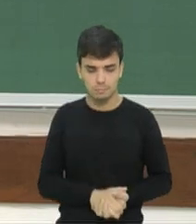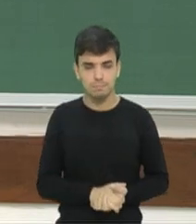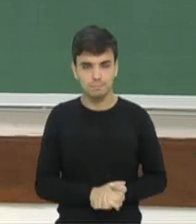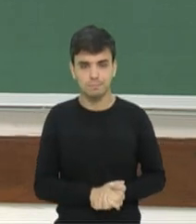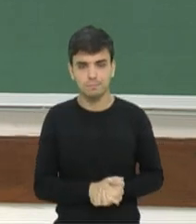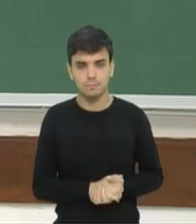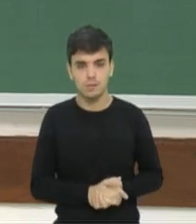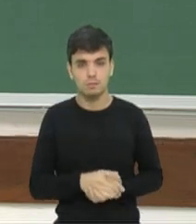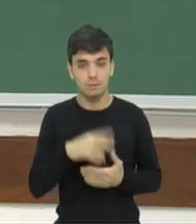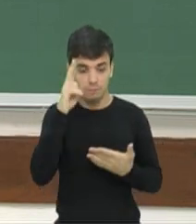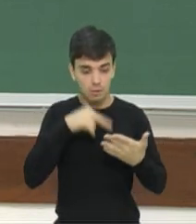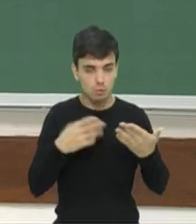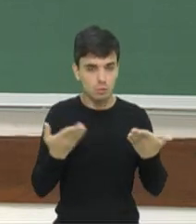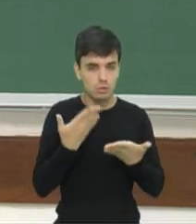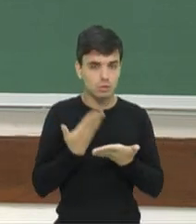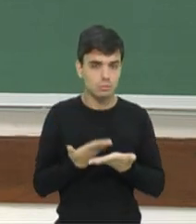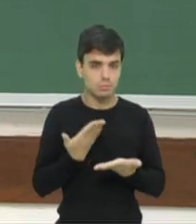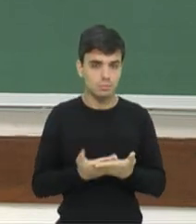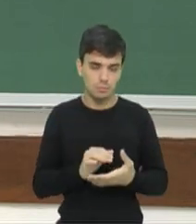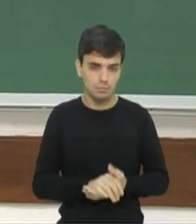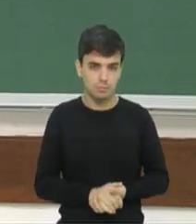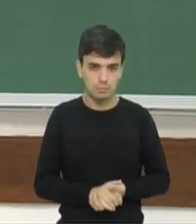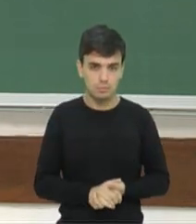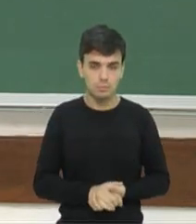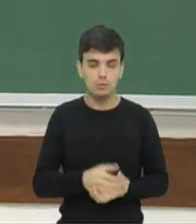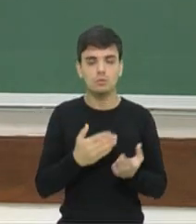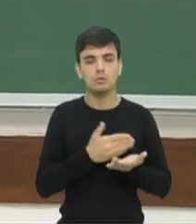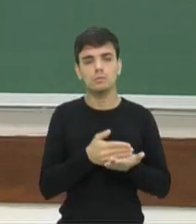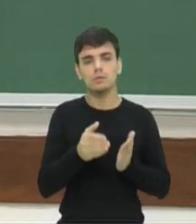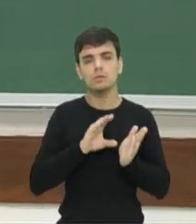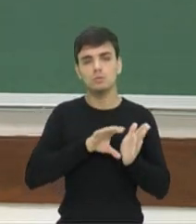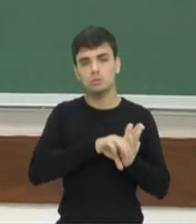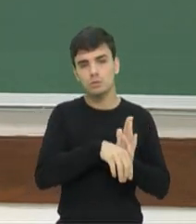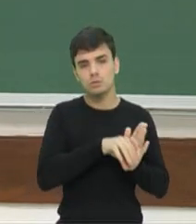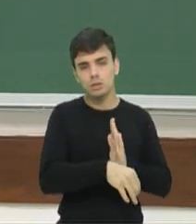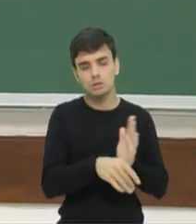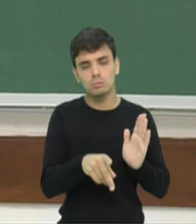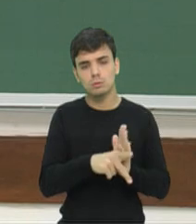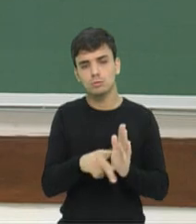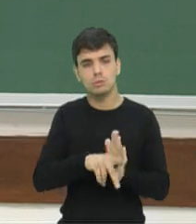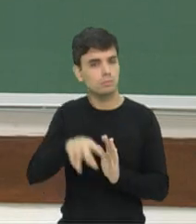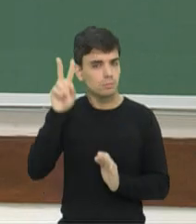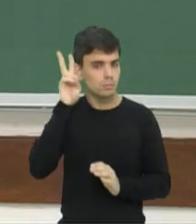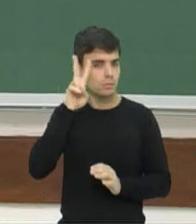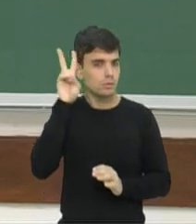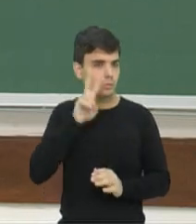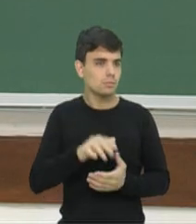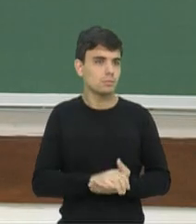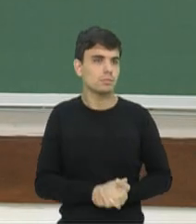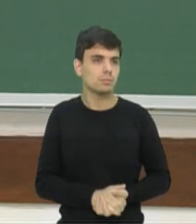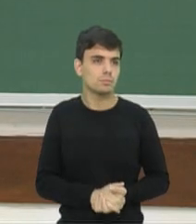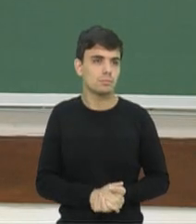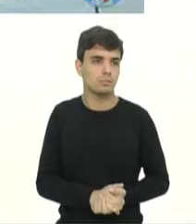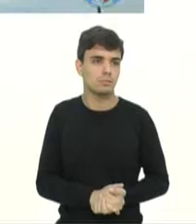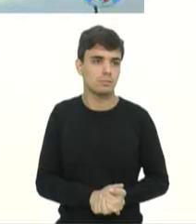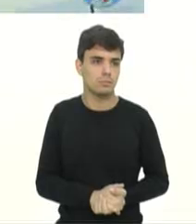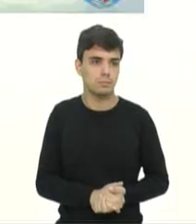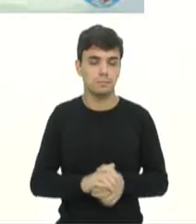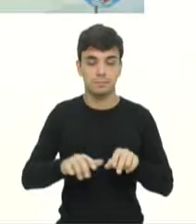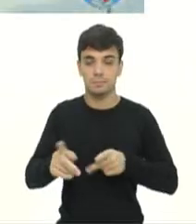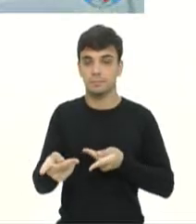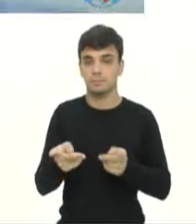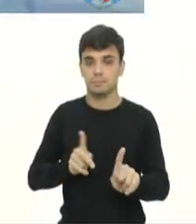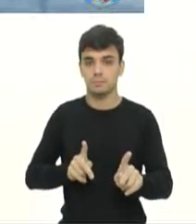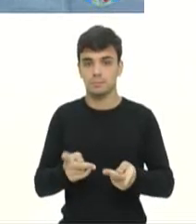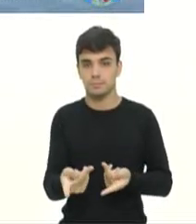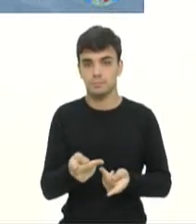delas na aula de hoje. Então, começando com a contextualização histórica sobre a modalidade da aula de hoje, que é o Karatê, né? Então aqui